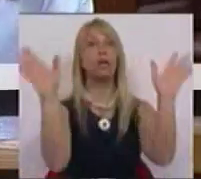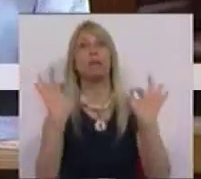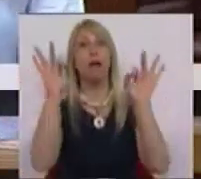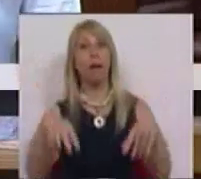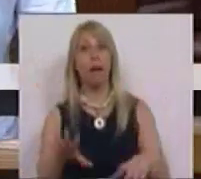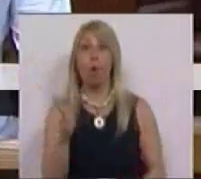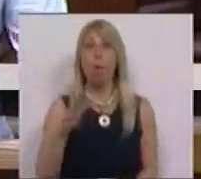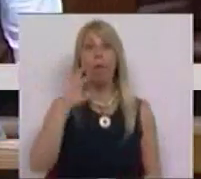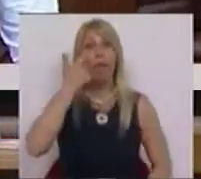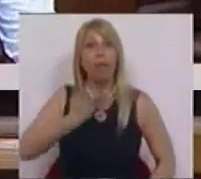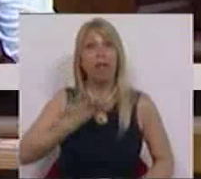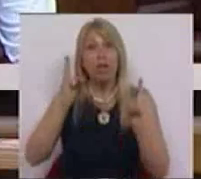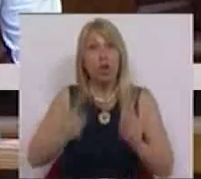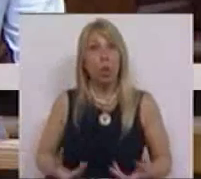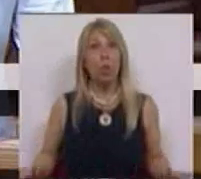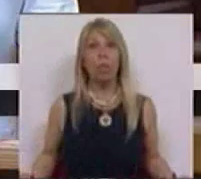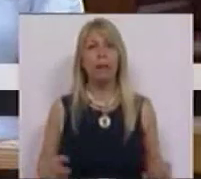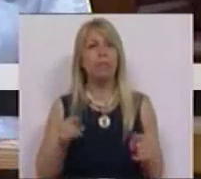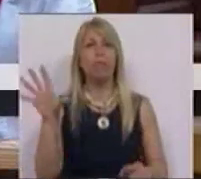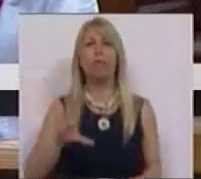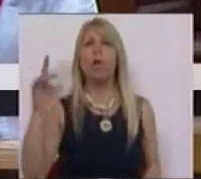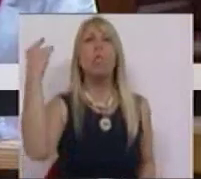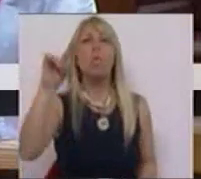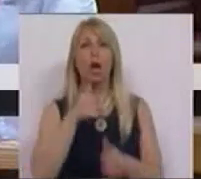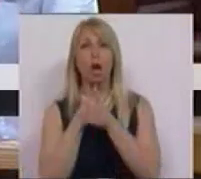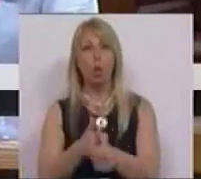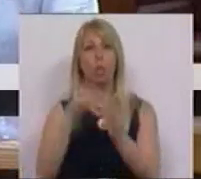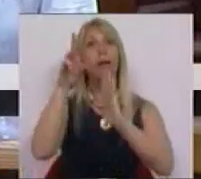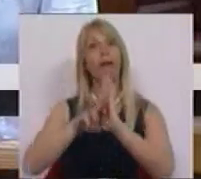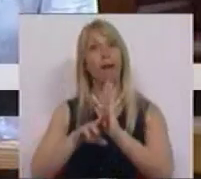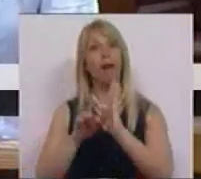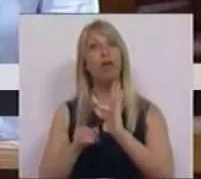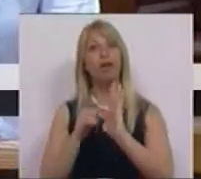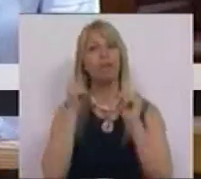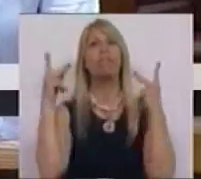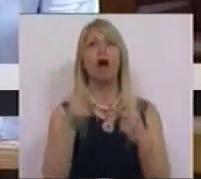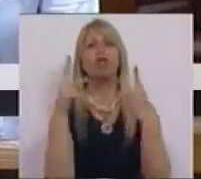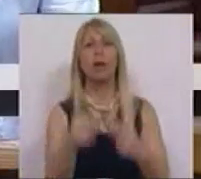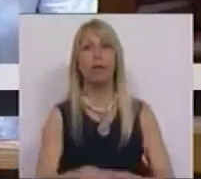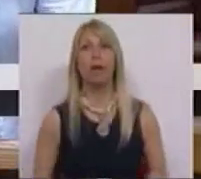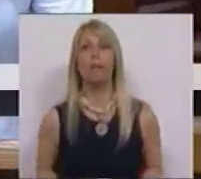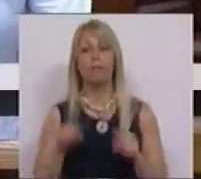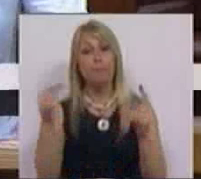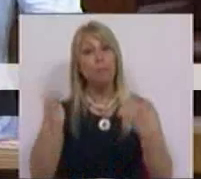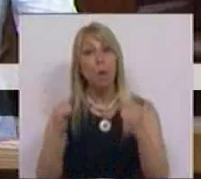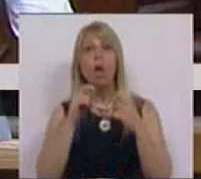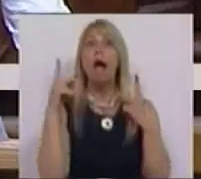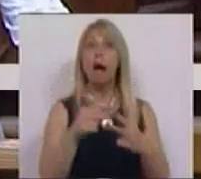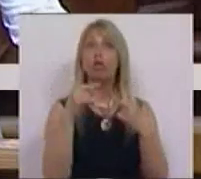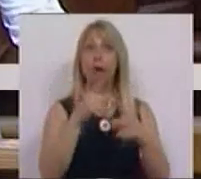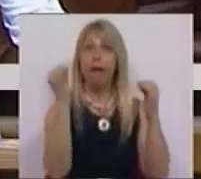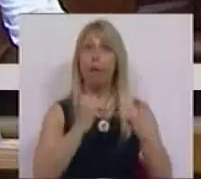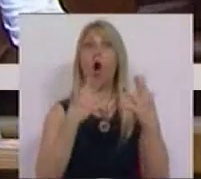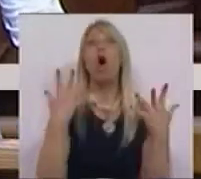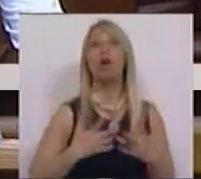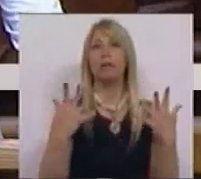o déficit começa. E só há uma forma de cumprir a regra: a austeridade. Este consenso da austeridade e do tratado